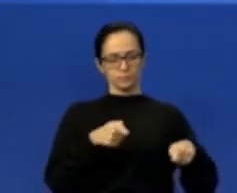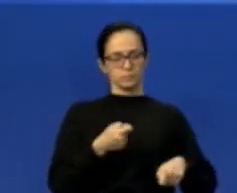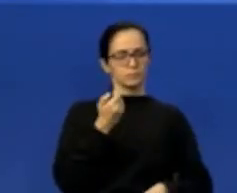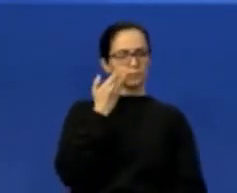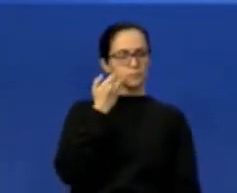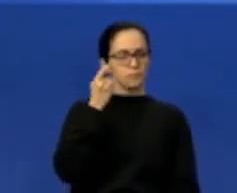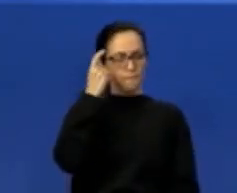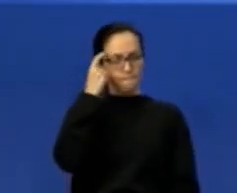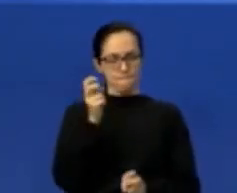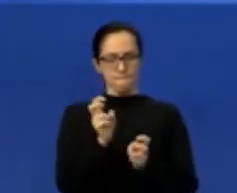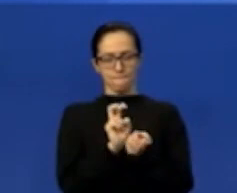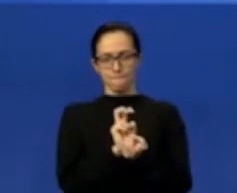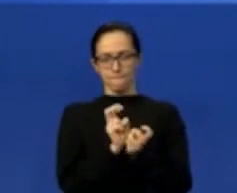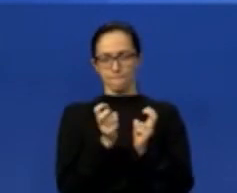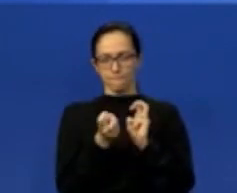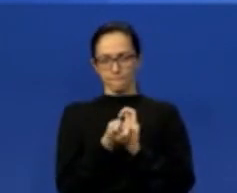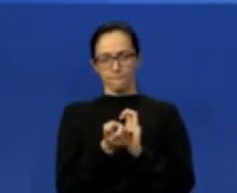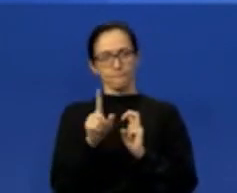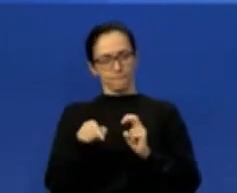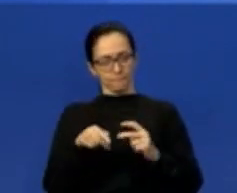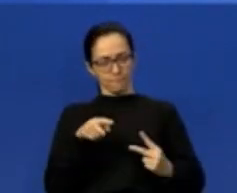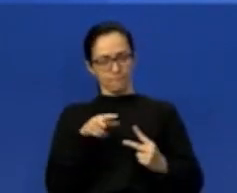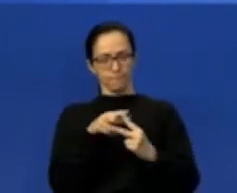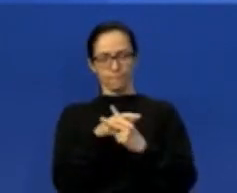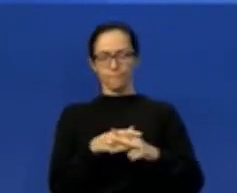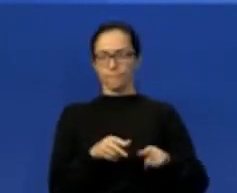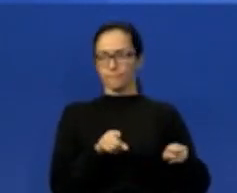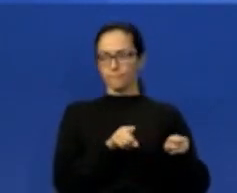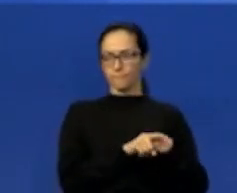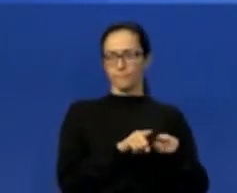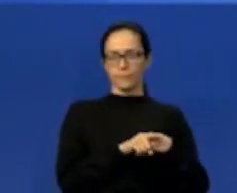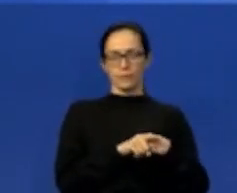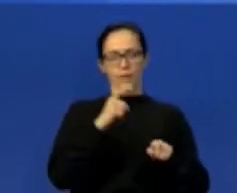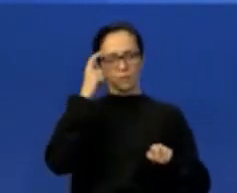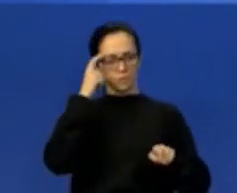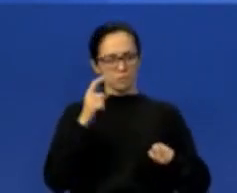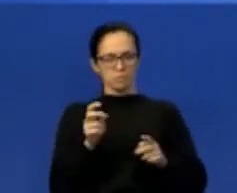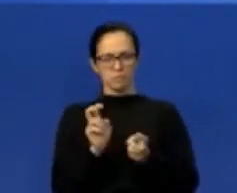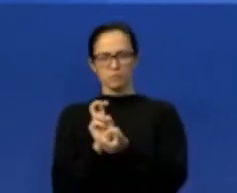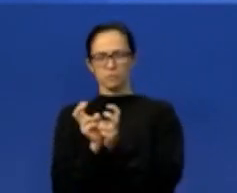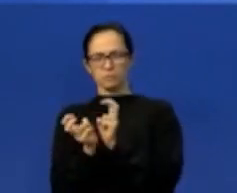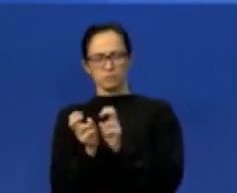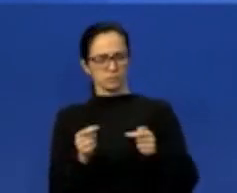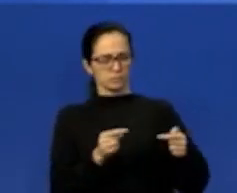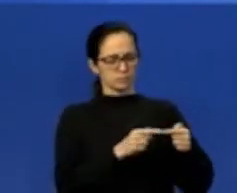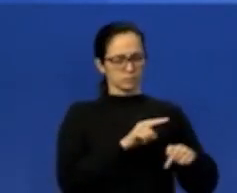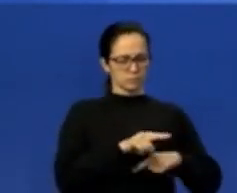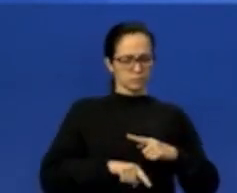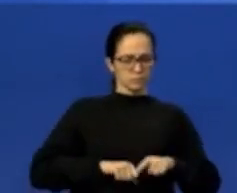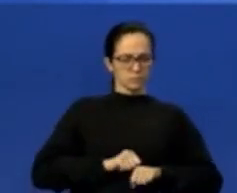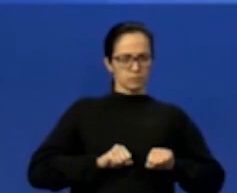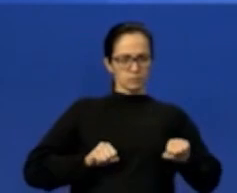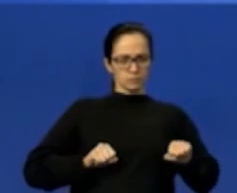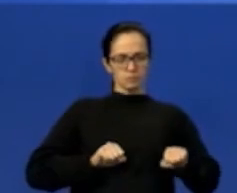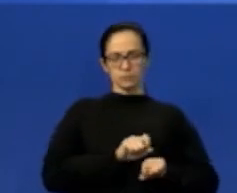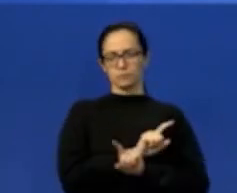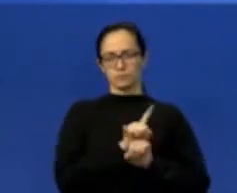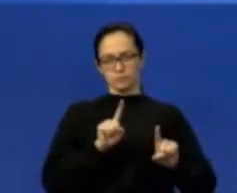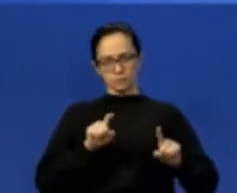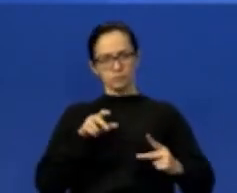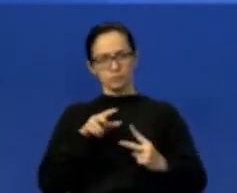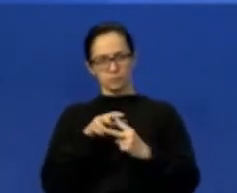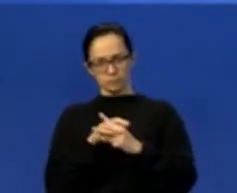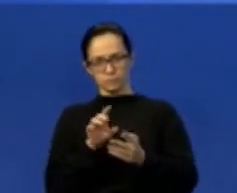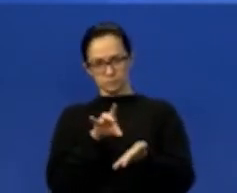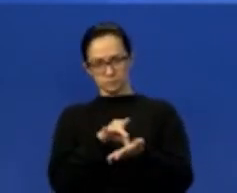a capoeira como luta, tá? Não como arte marcial, nem como modalidade esportiva de combate, mas como uma luta,